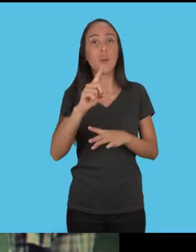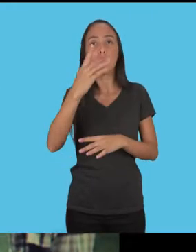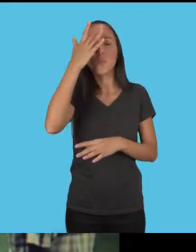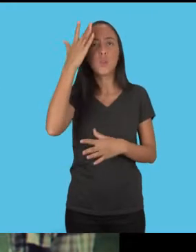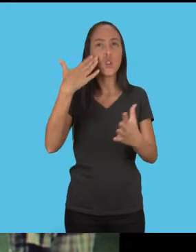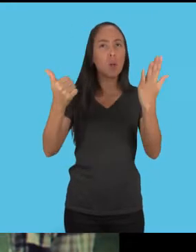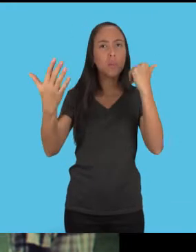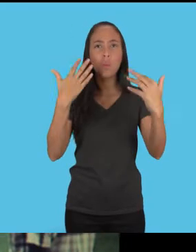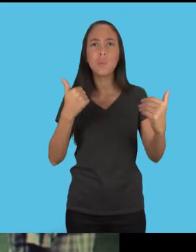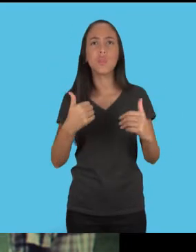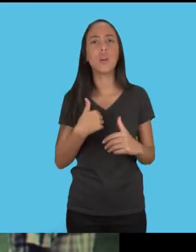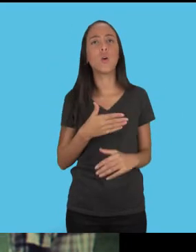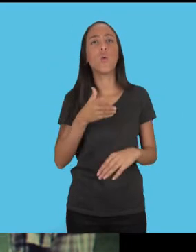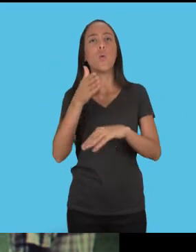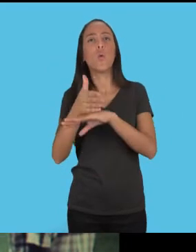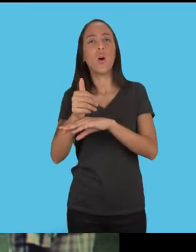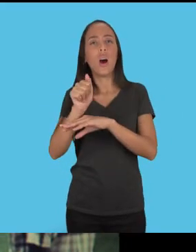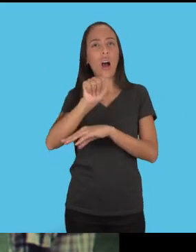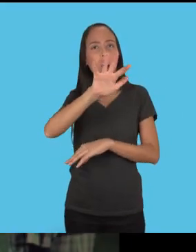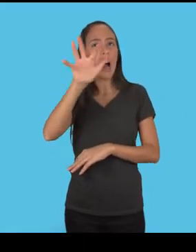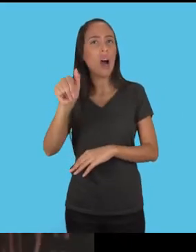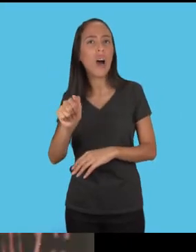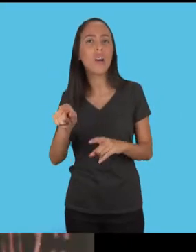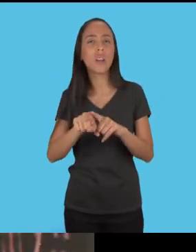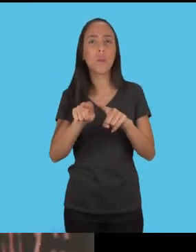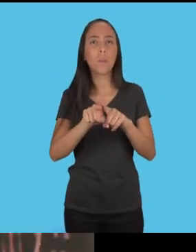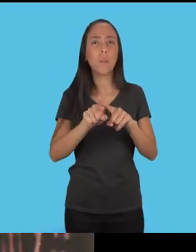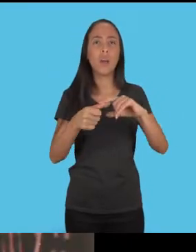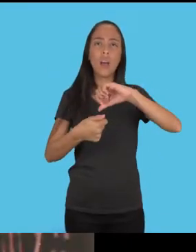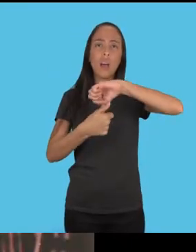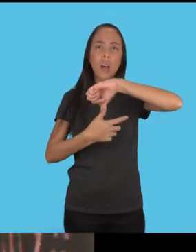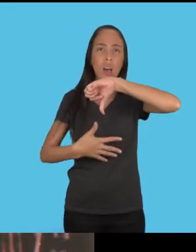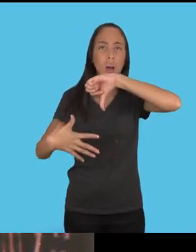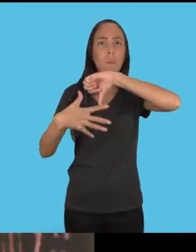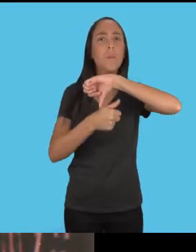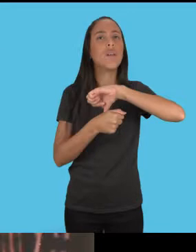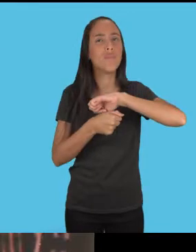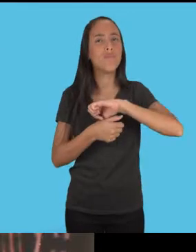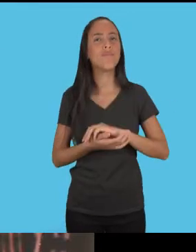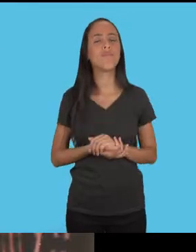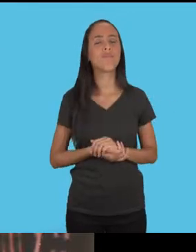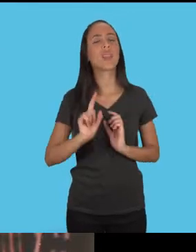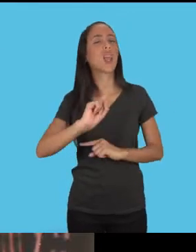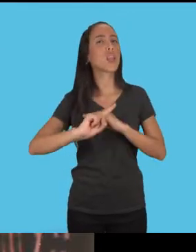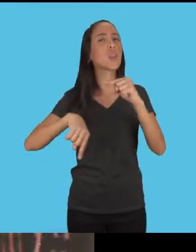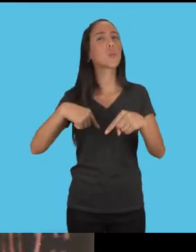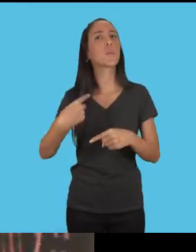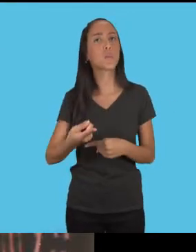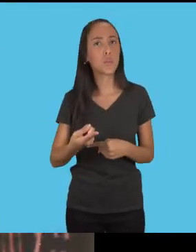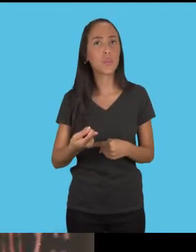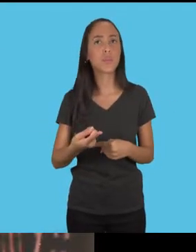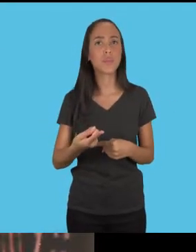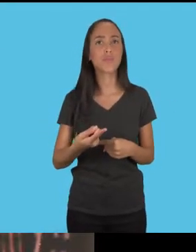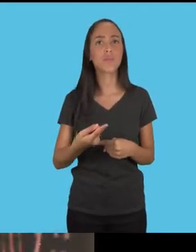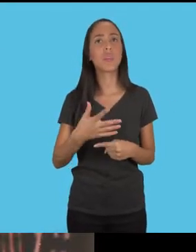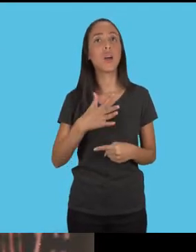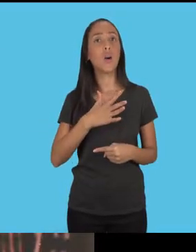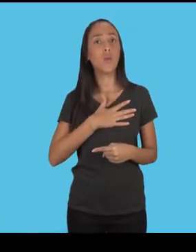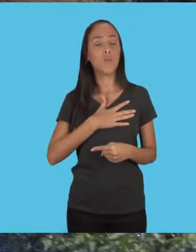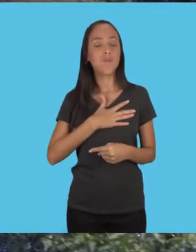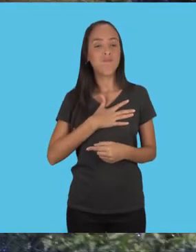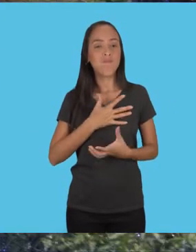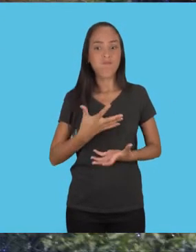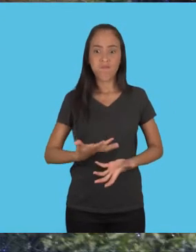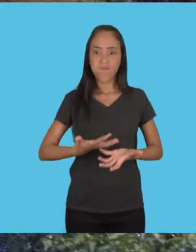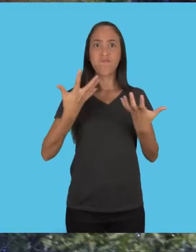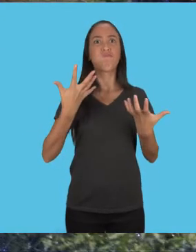África, para América Latina. E aí depois aí o meu prestígio